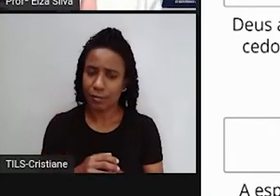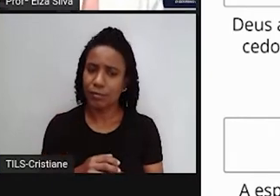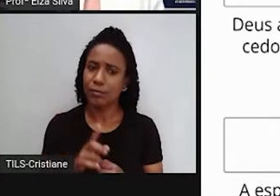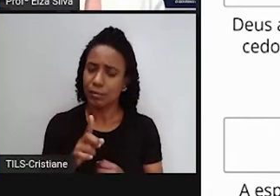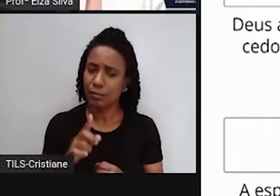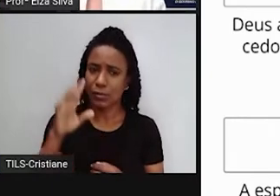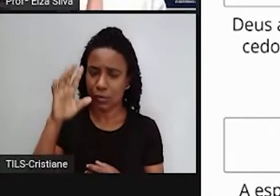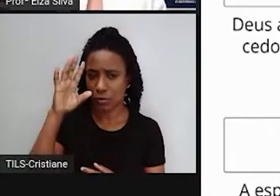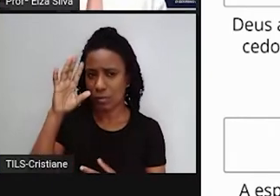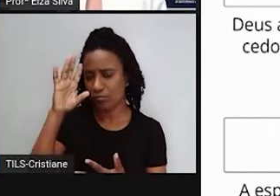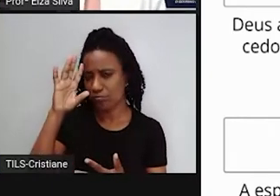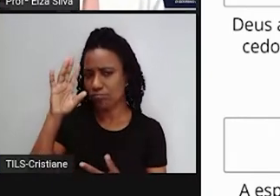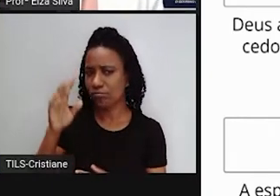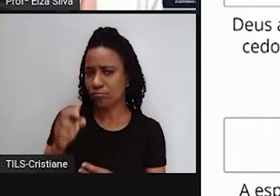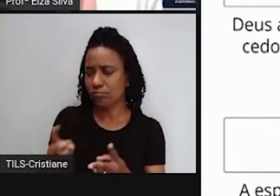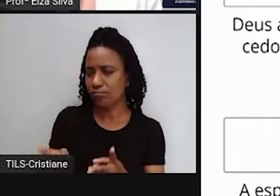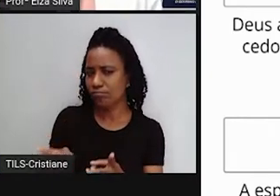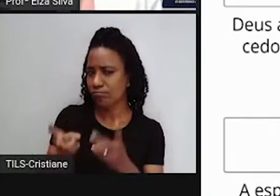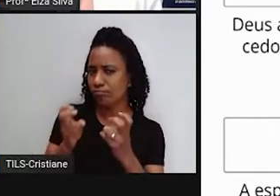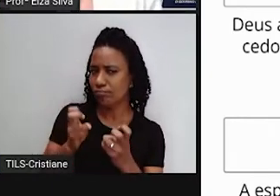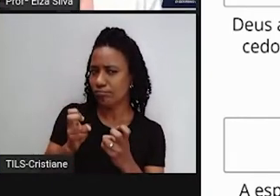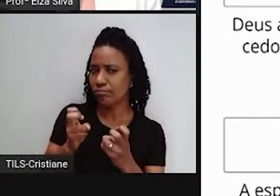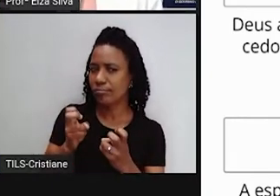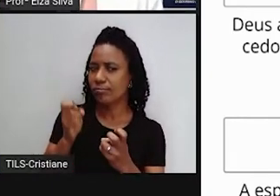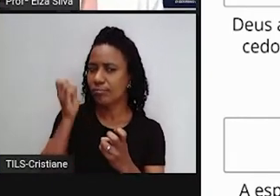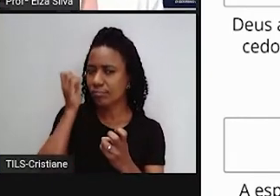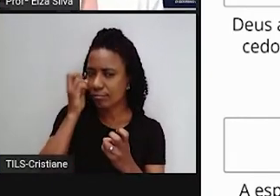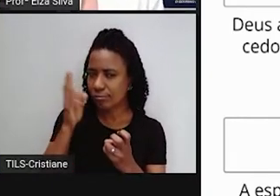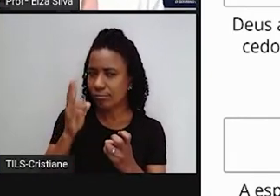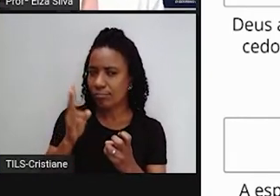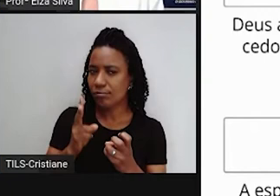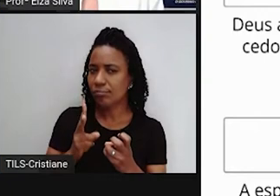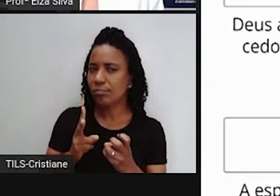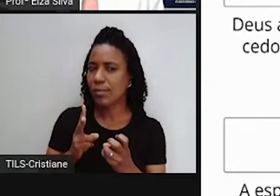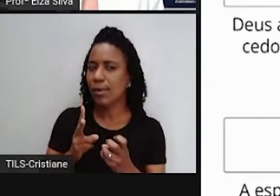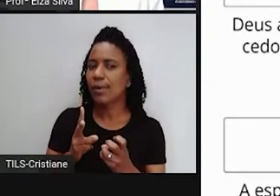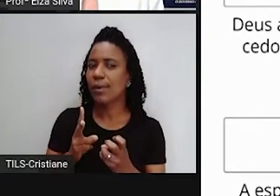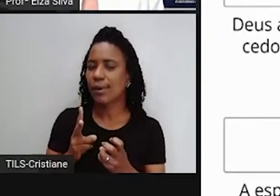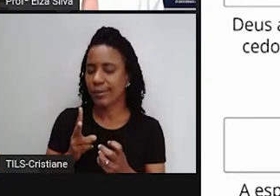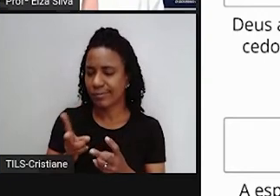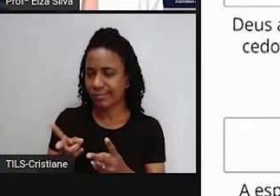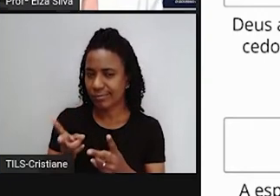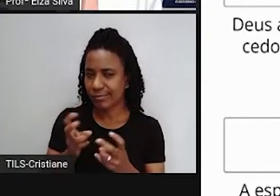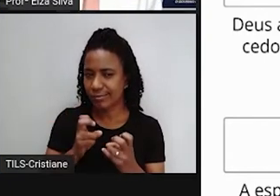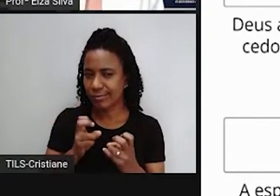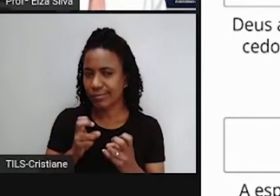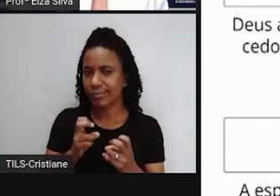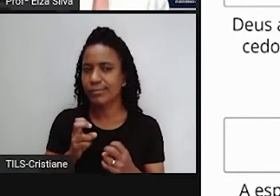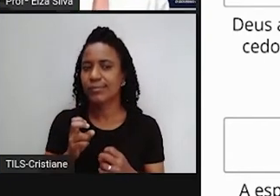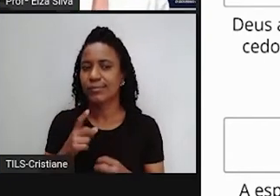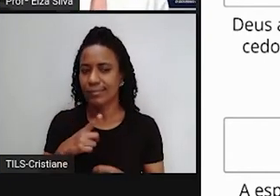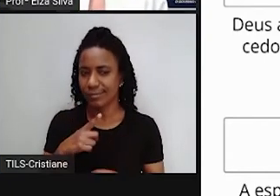meia palavra basta. Então vamos procurar aqui. Here. Ok.